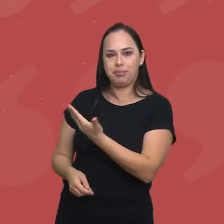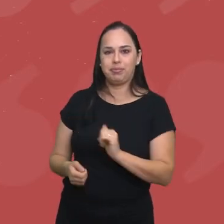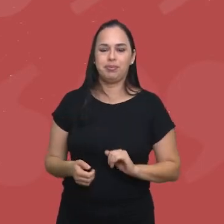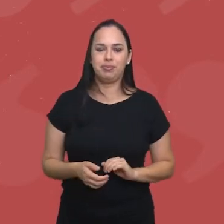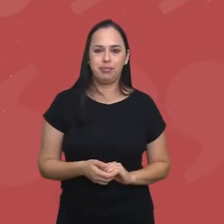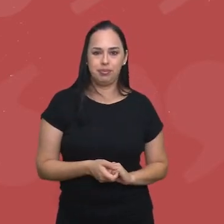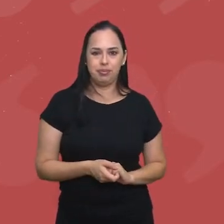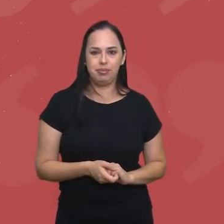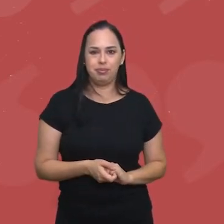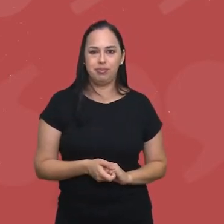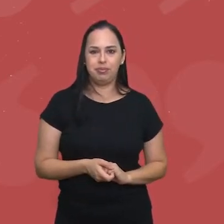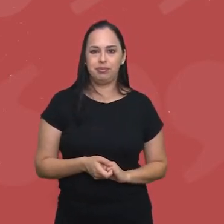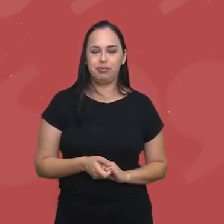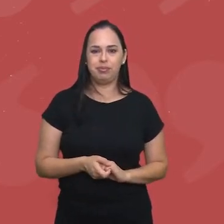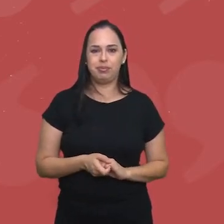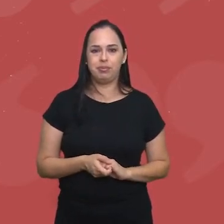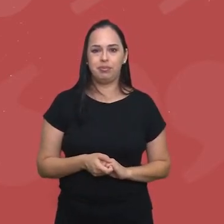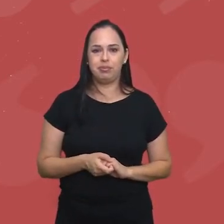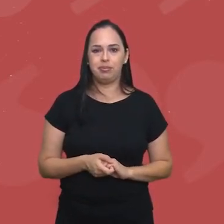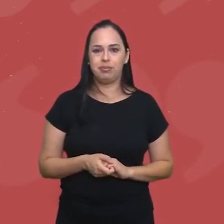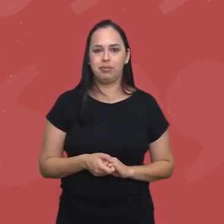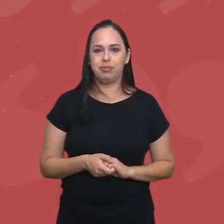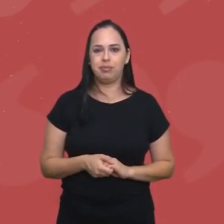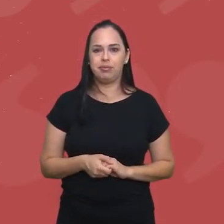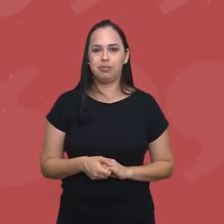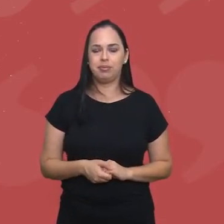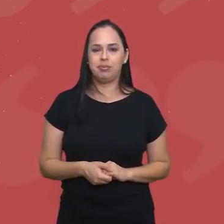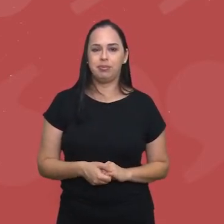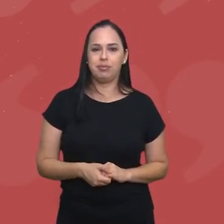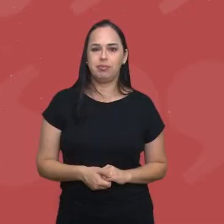Como é possível ajudar o gesto com voluntariado?